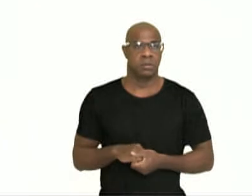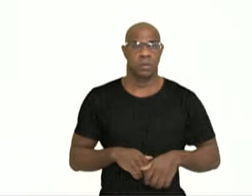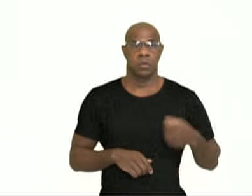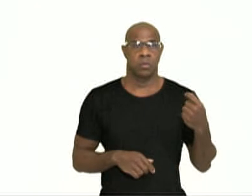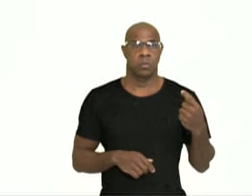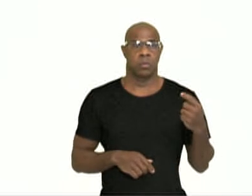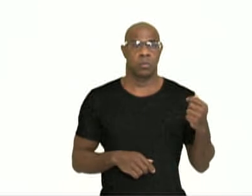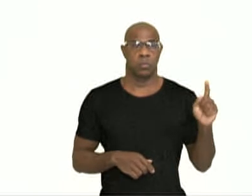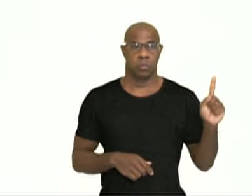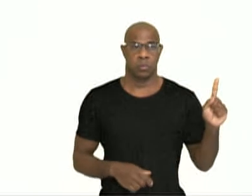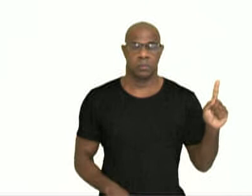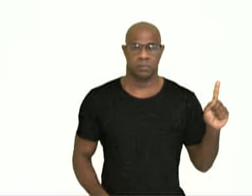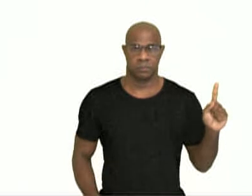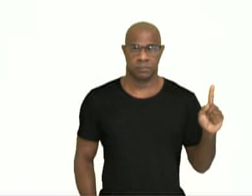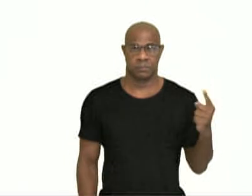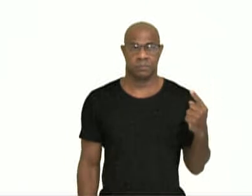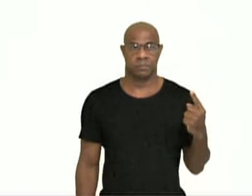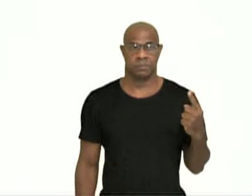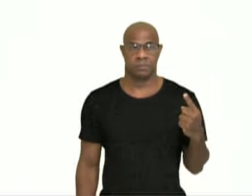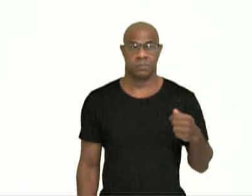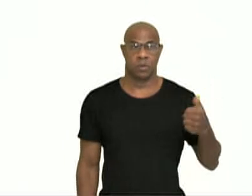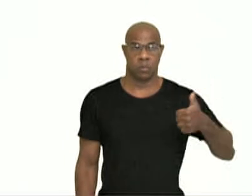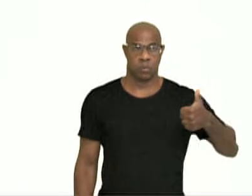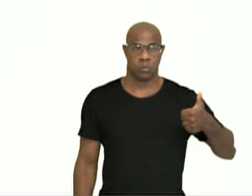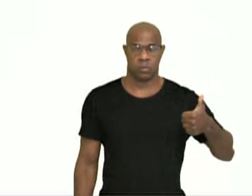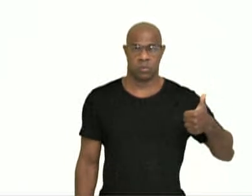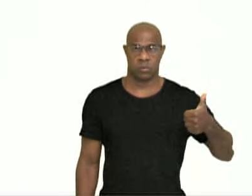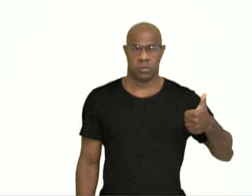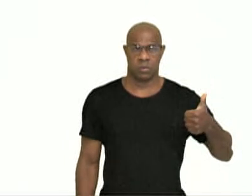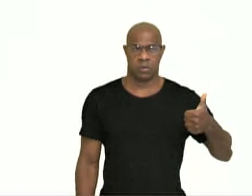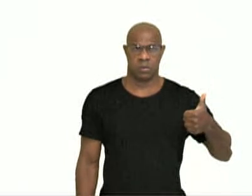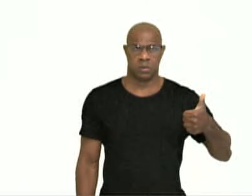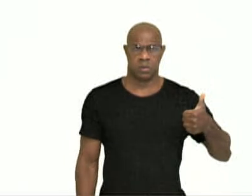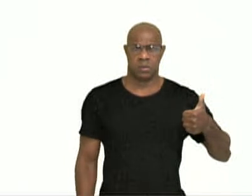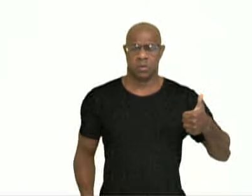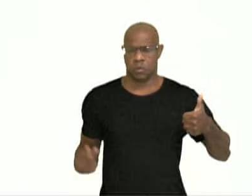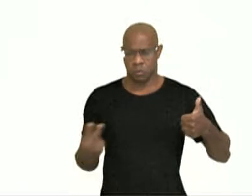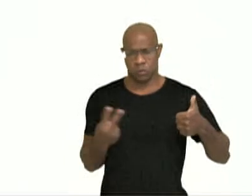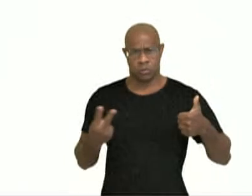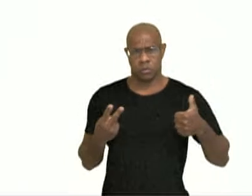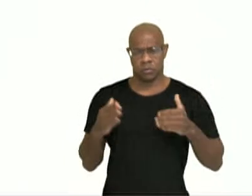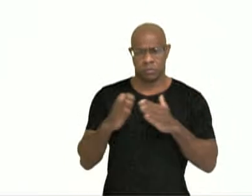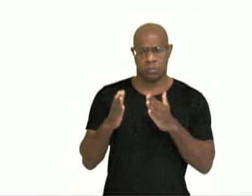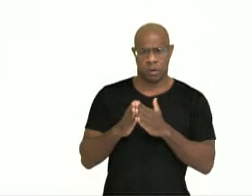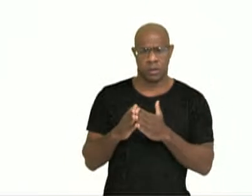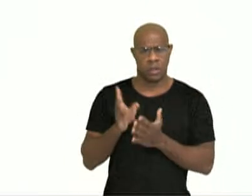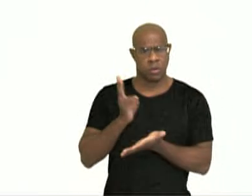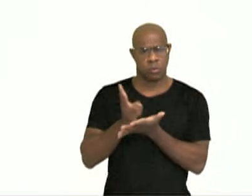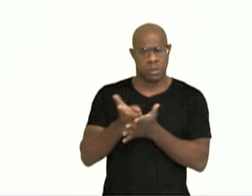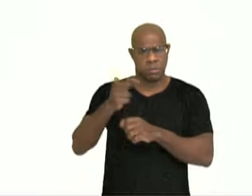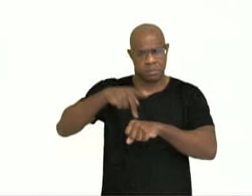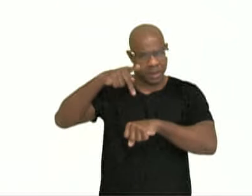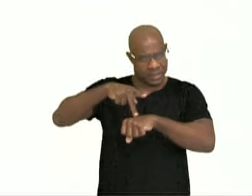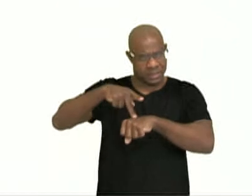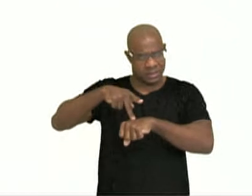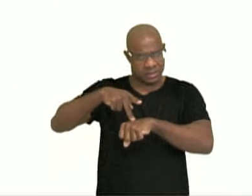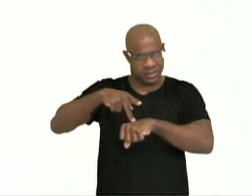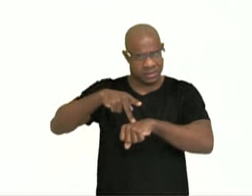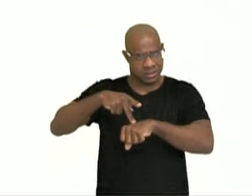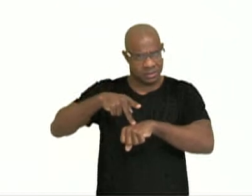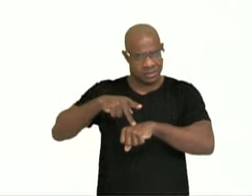1. Alice e Jaime, eles moram no mesmo país ou em lugares diferentes? Vamos ver se você vai lembrar dessa